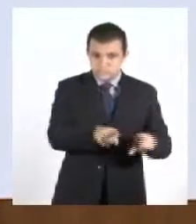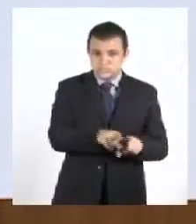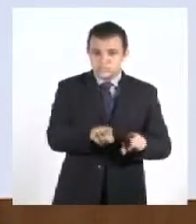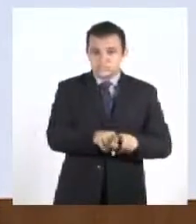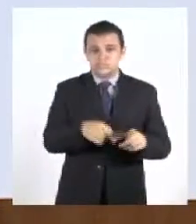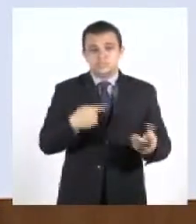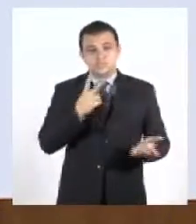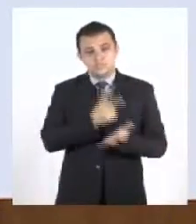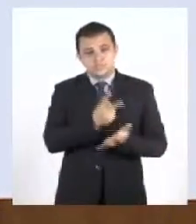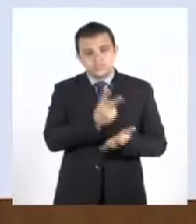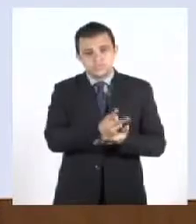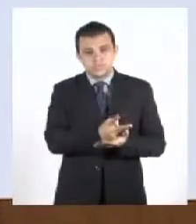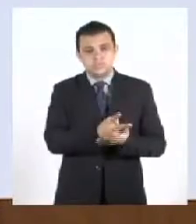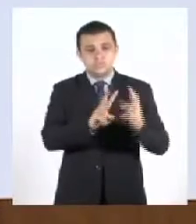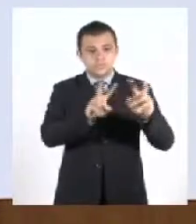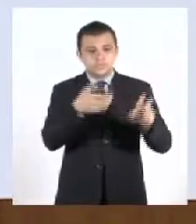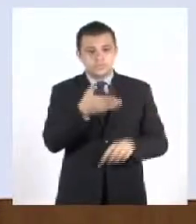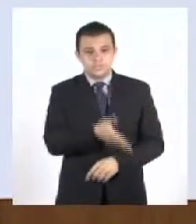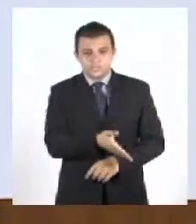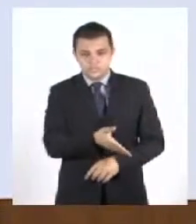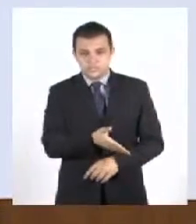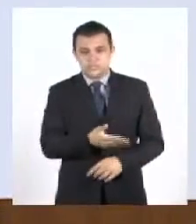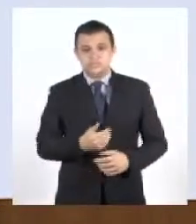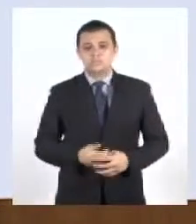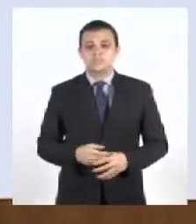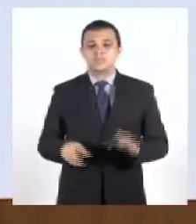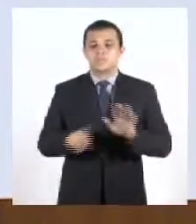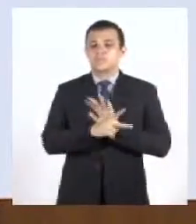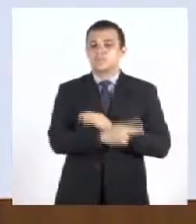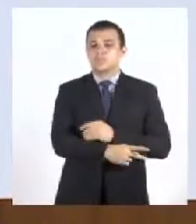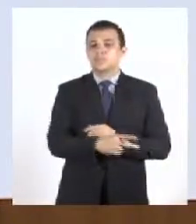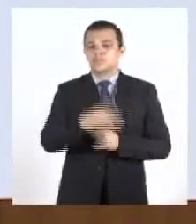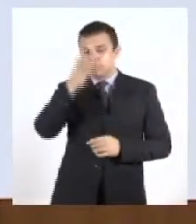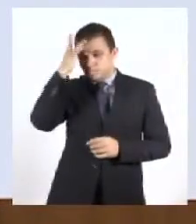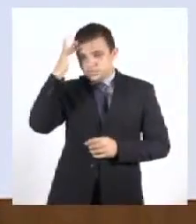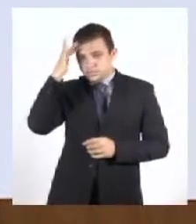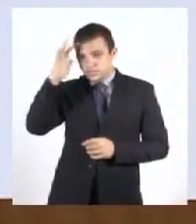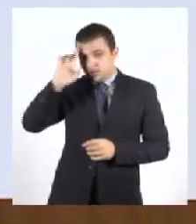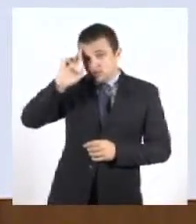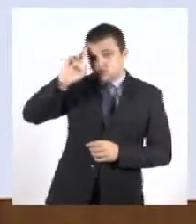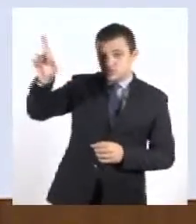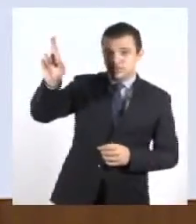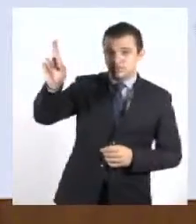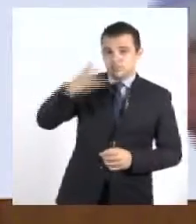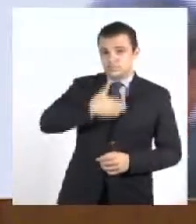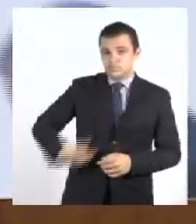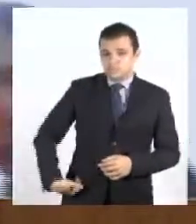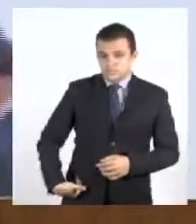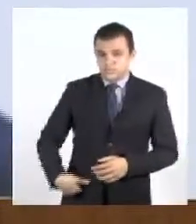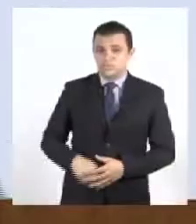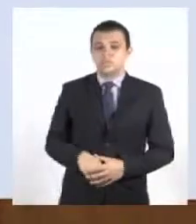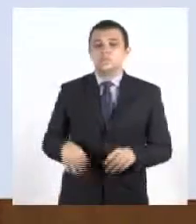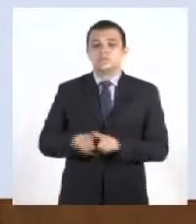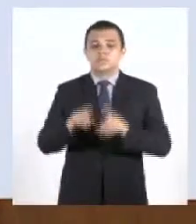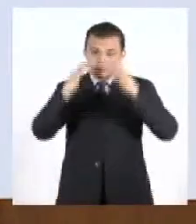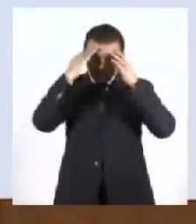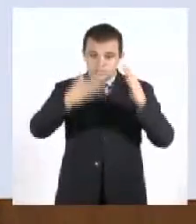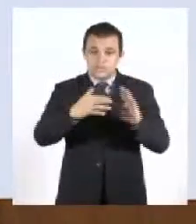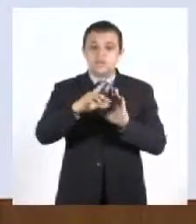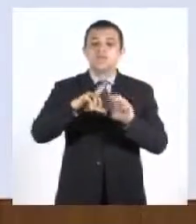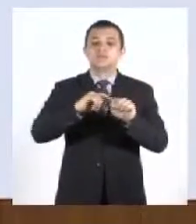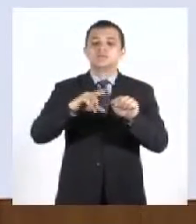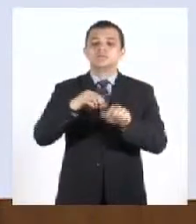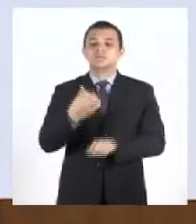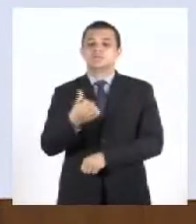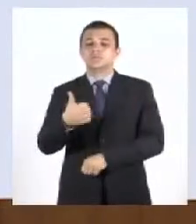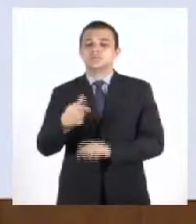temático reservado à iniciativa do chefe do Poder Executivo, por determinação do artigo 61, inciso